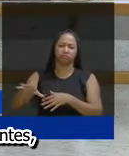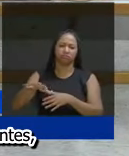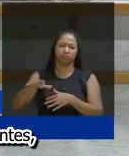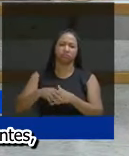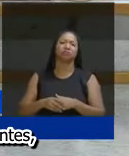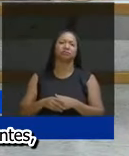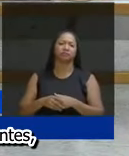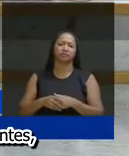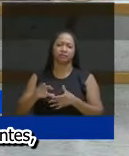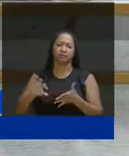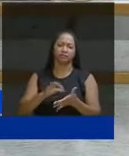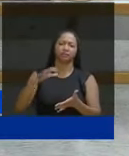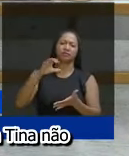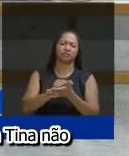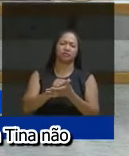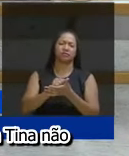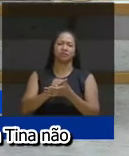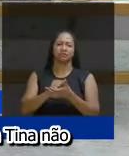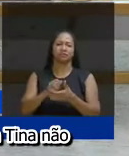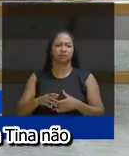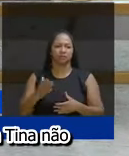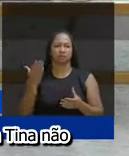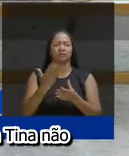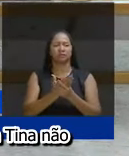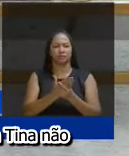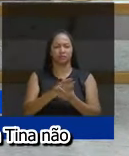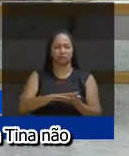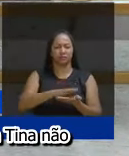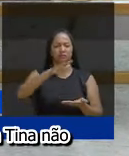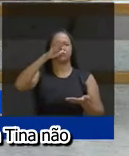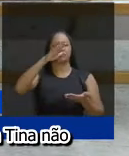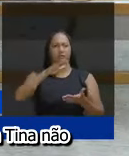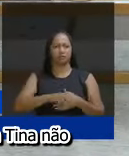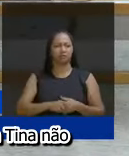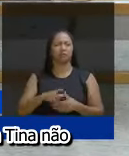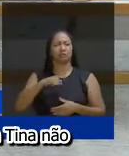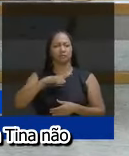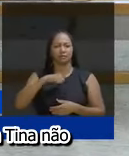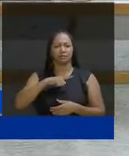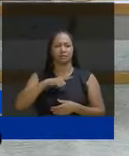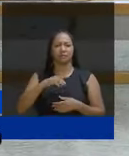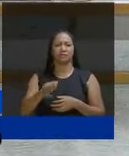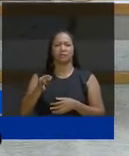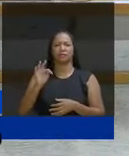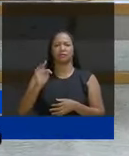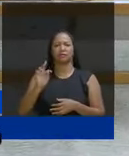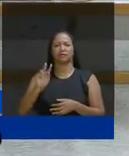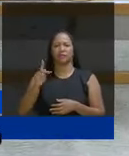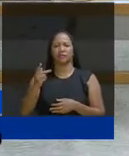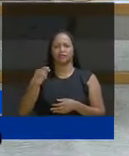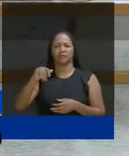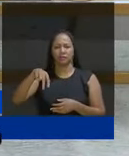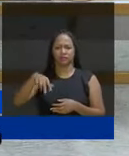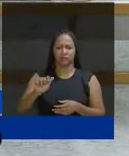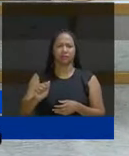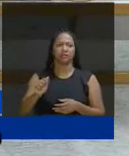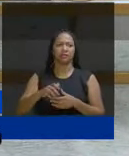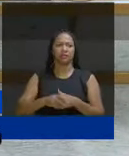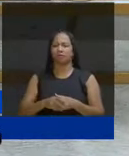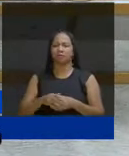de candidatura aqui presentes, nestes autos se verificou que a excelentíssima senhora Tina não votou durante a sessão, apesar de